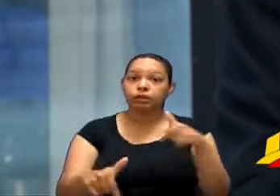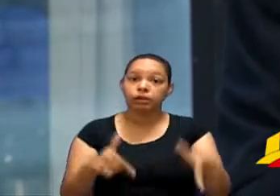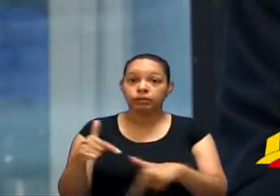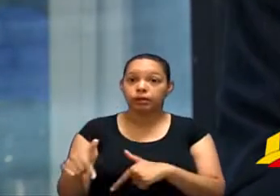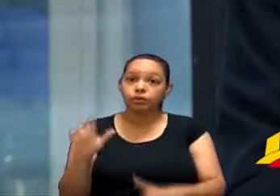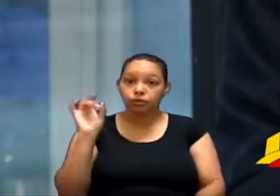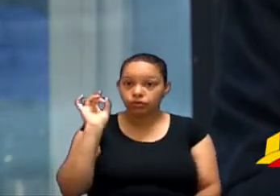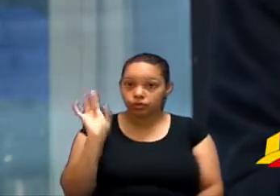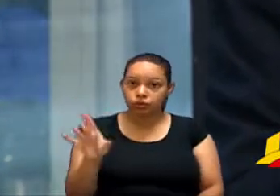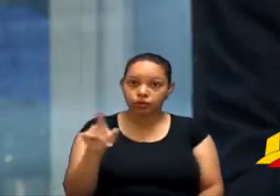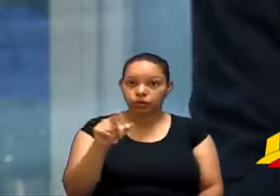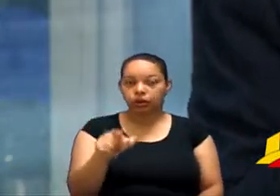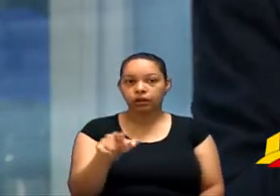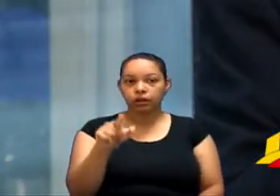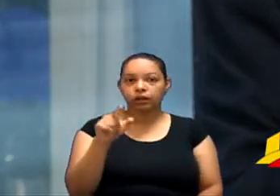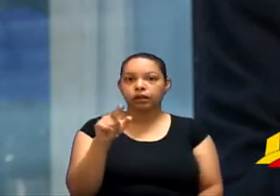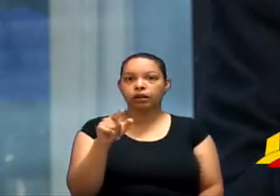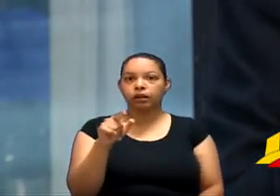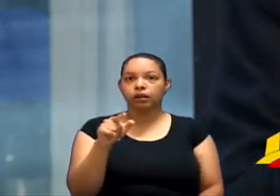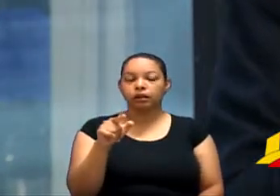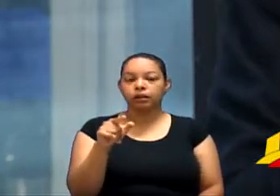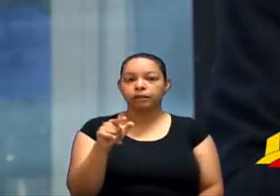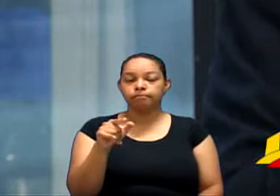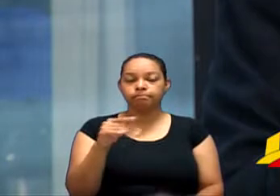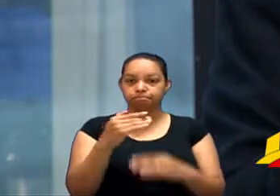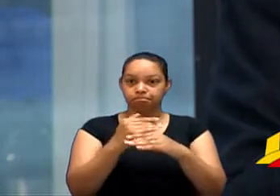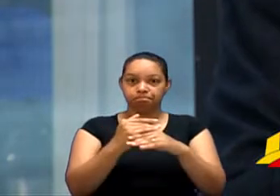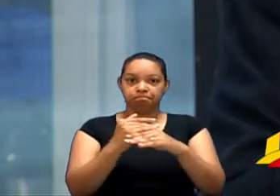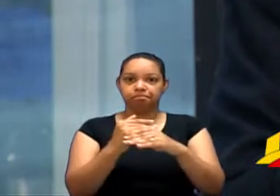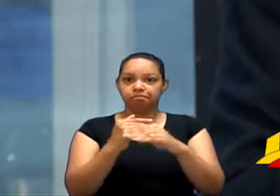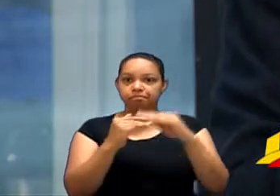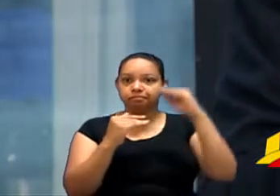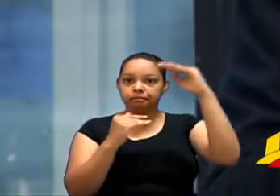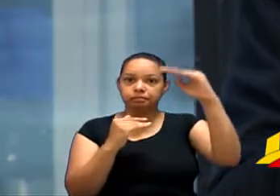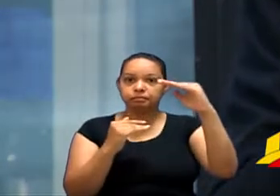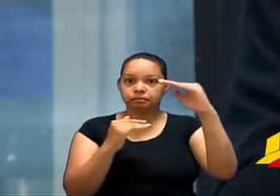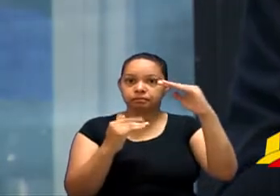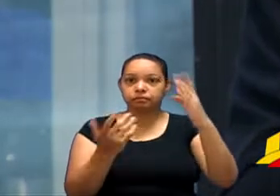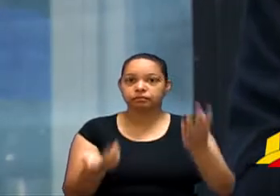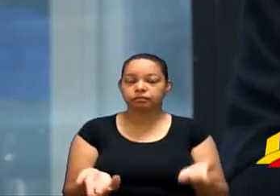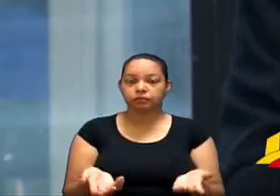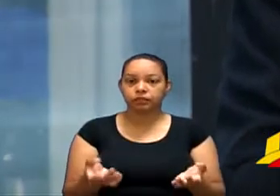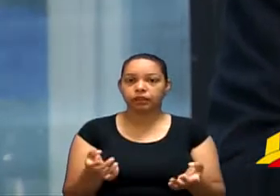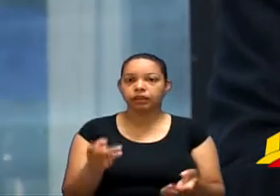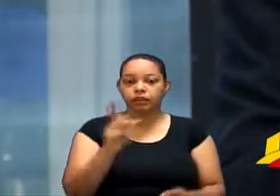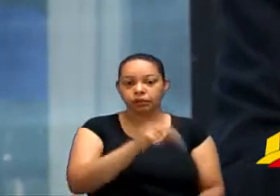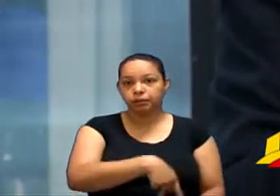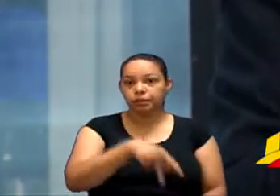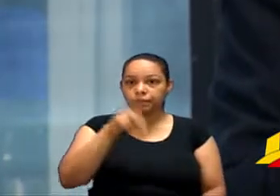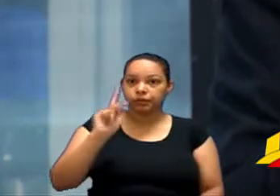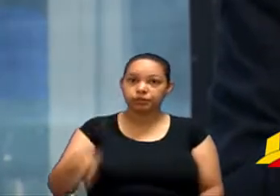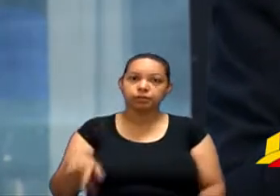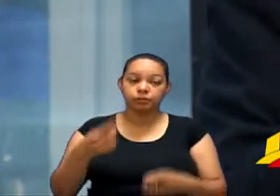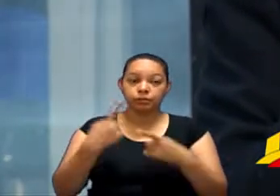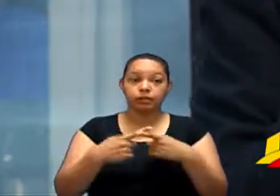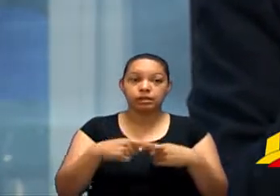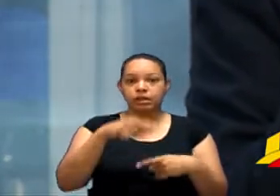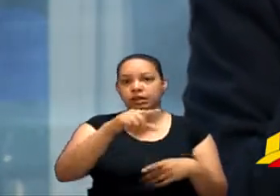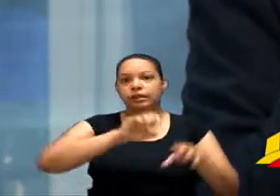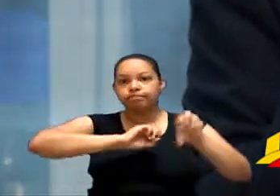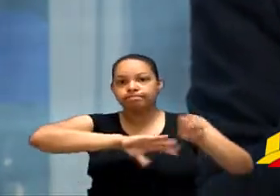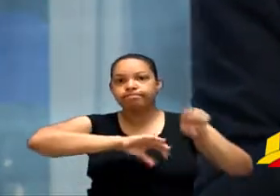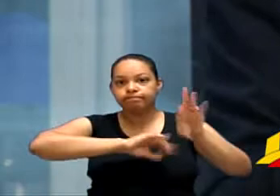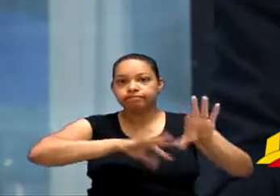um impacto social maior que os profissionais que trabalham na área de saúde que é o professor porque forma todos